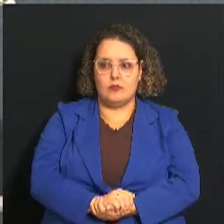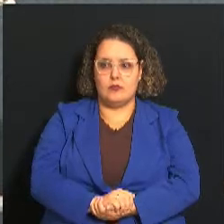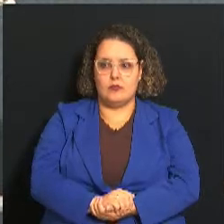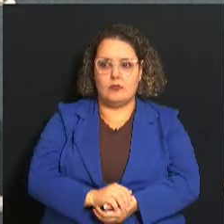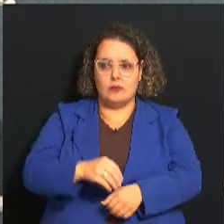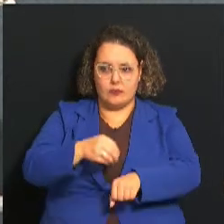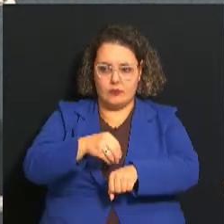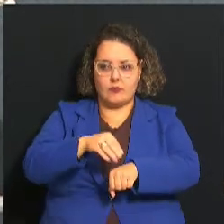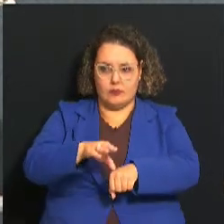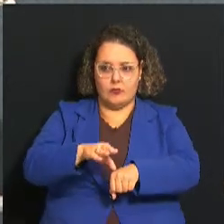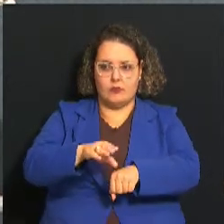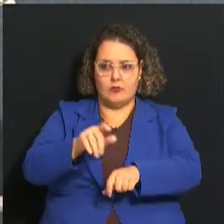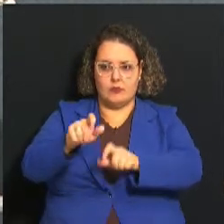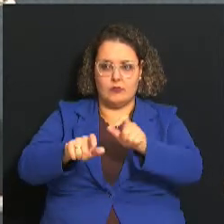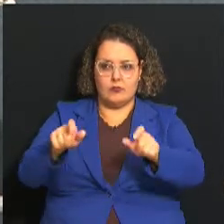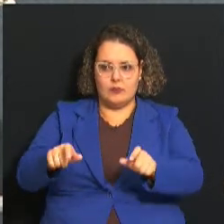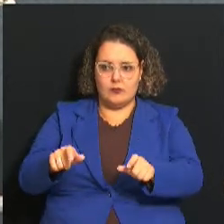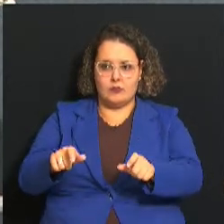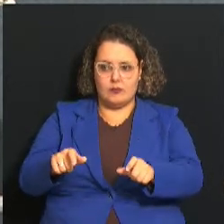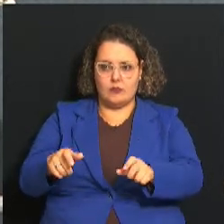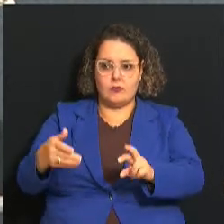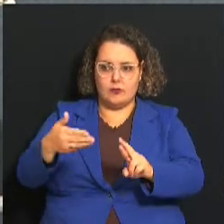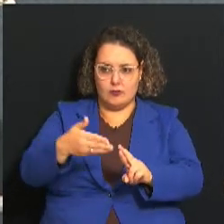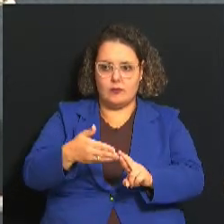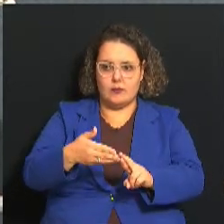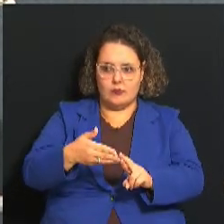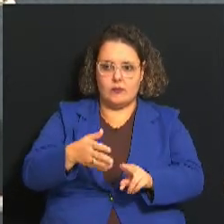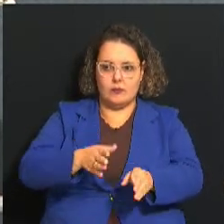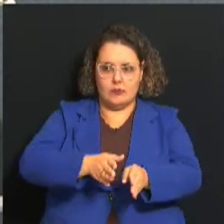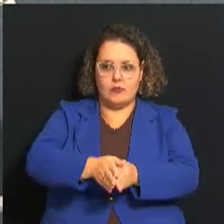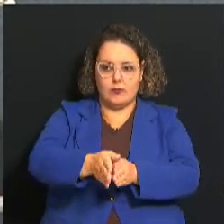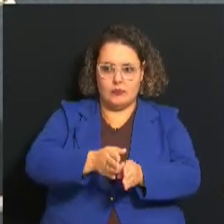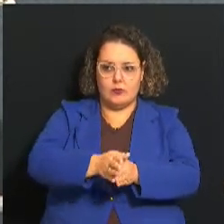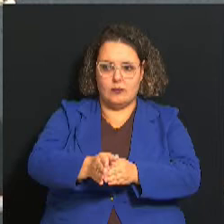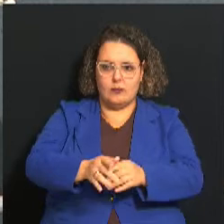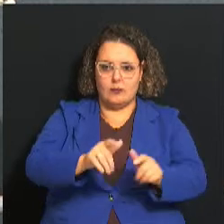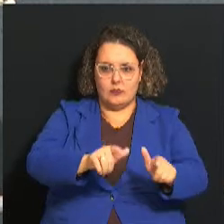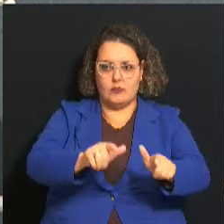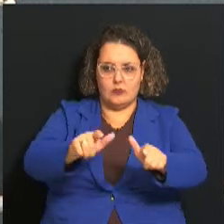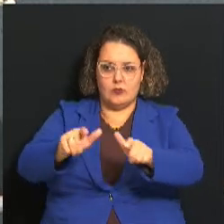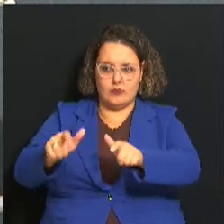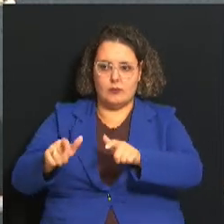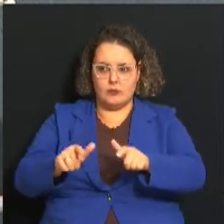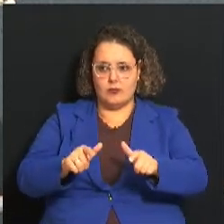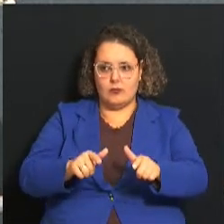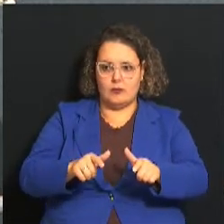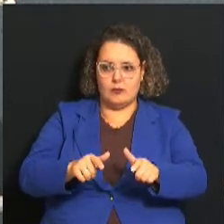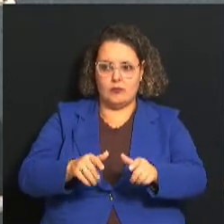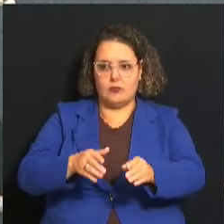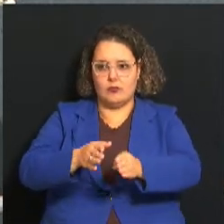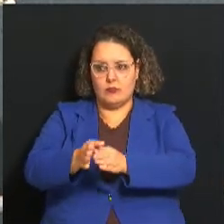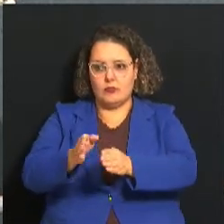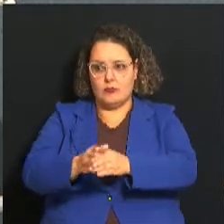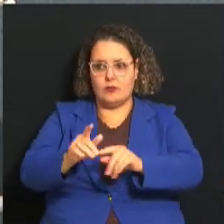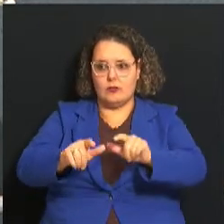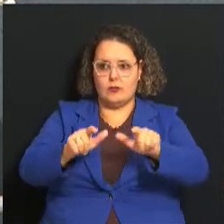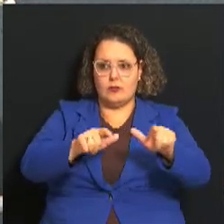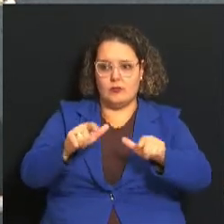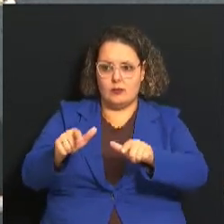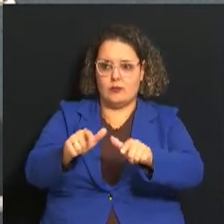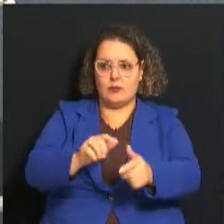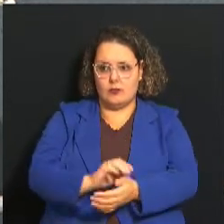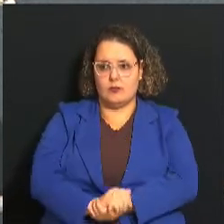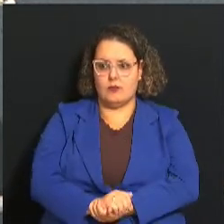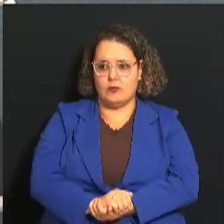indica alguém para representar o conselho nos outros conselhos ou em